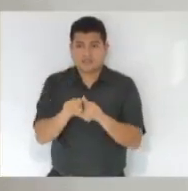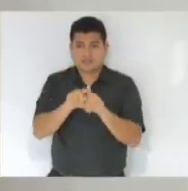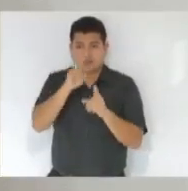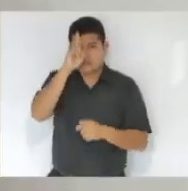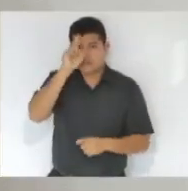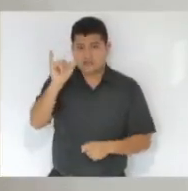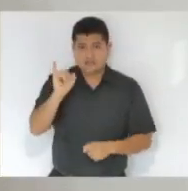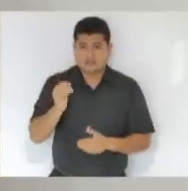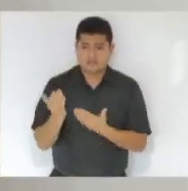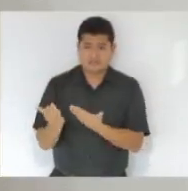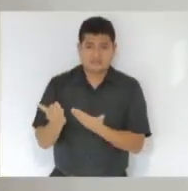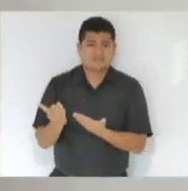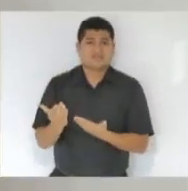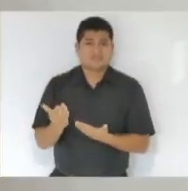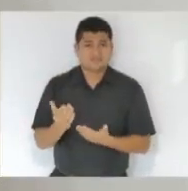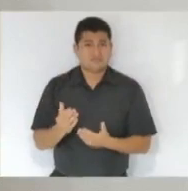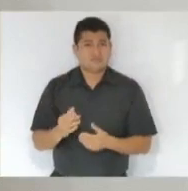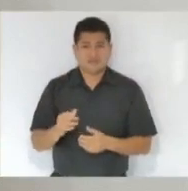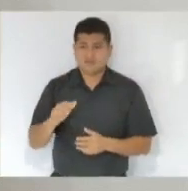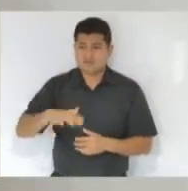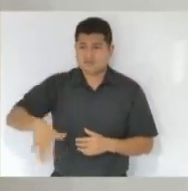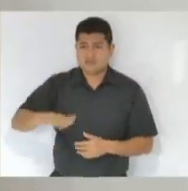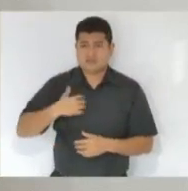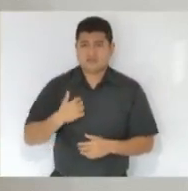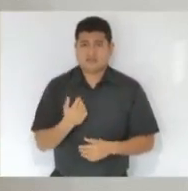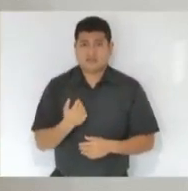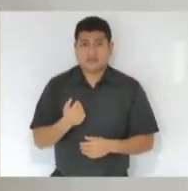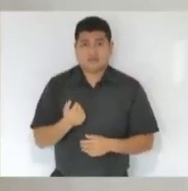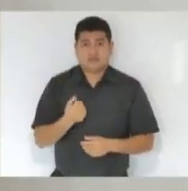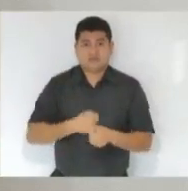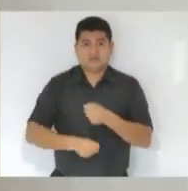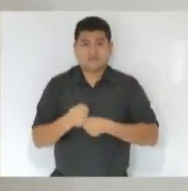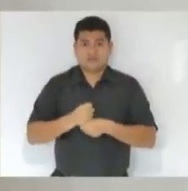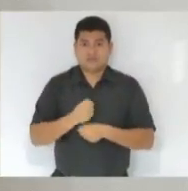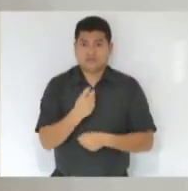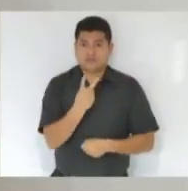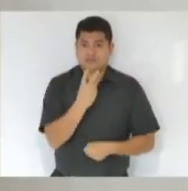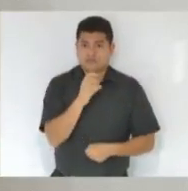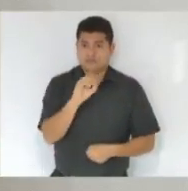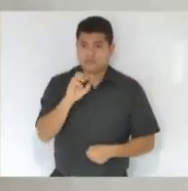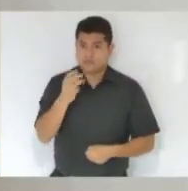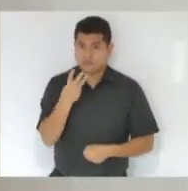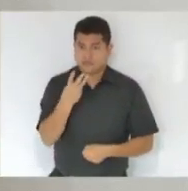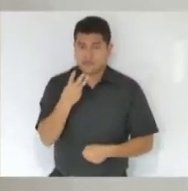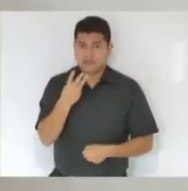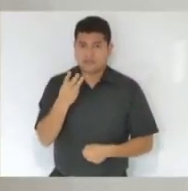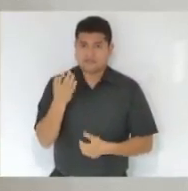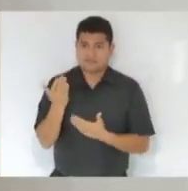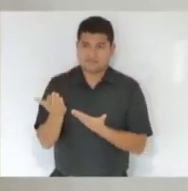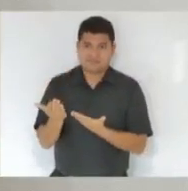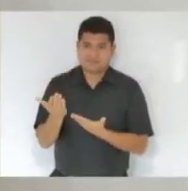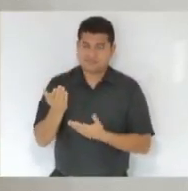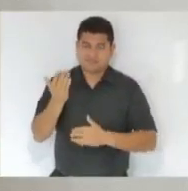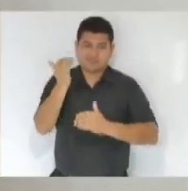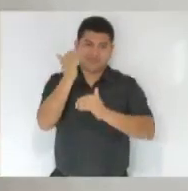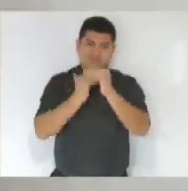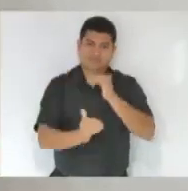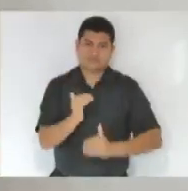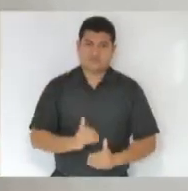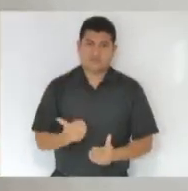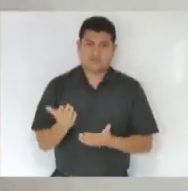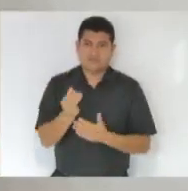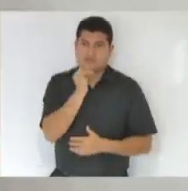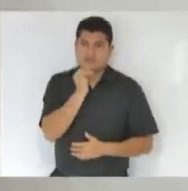desde 2003, nós pioramos muito no índice de liberdade econômica. O PT, além de tirar muito da nossa economia,